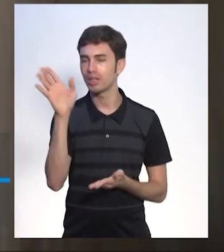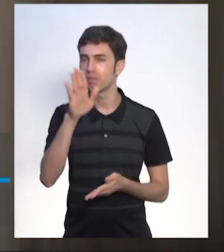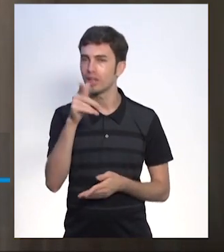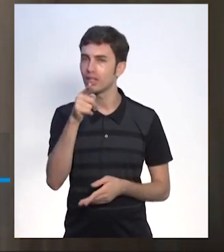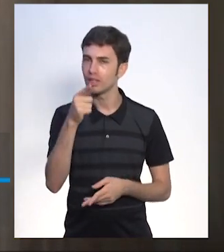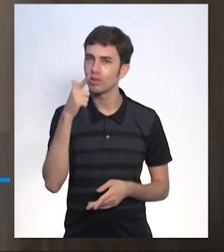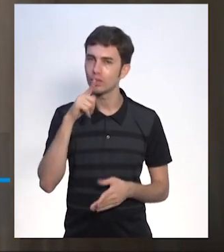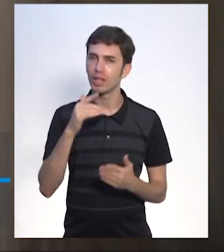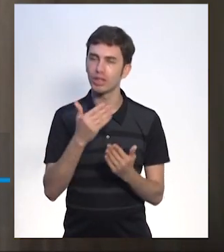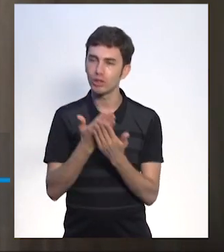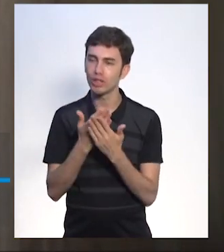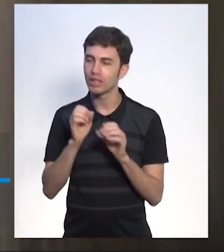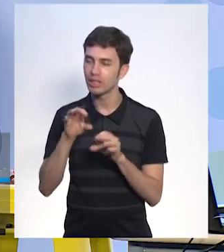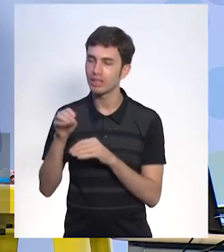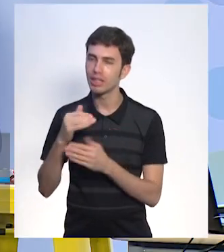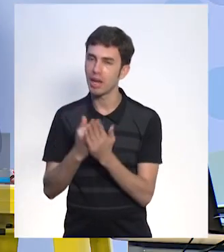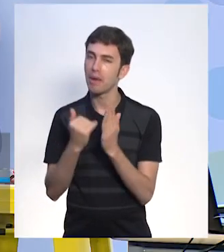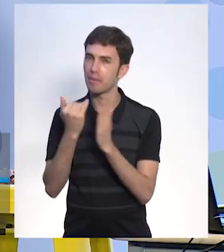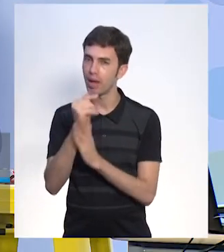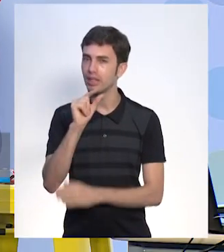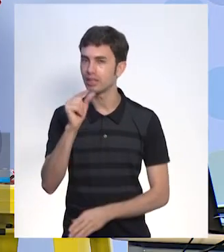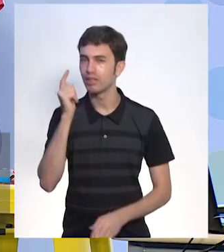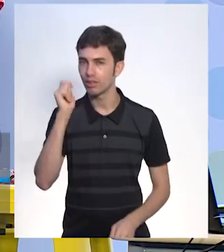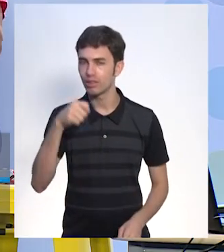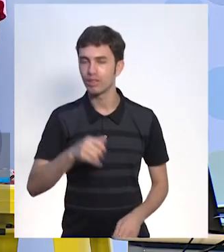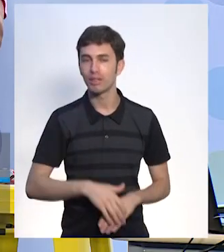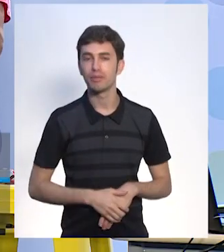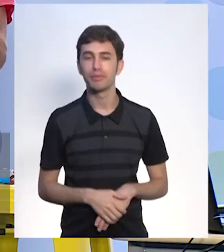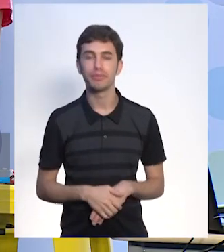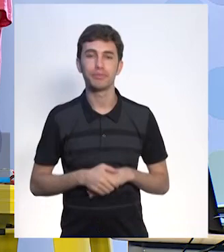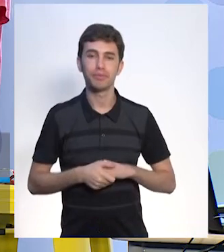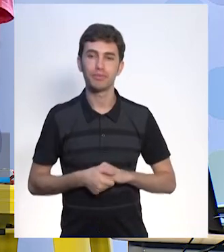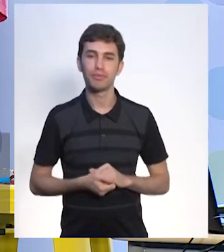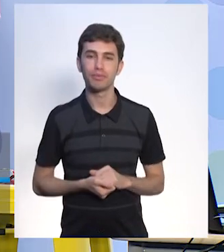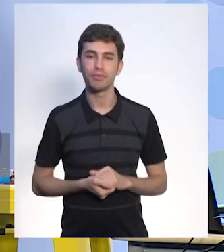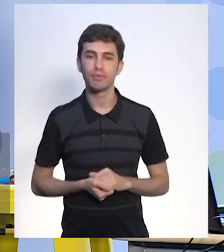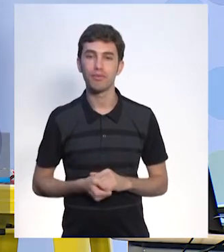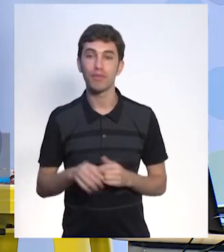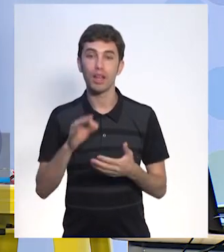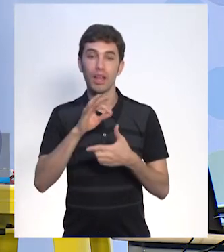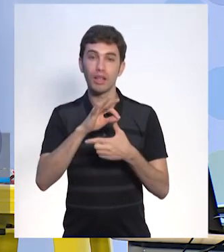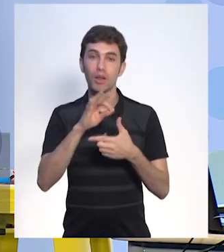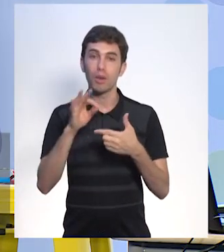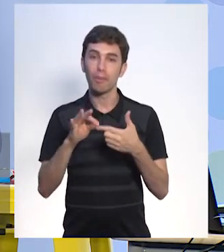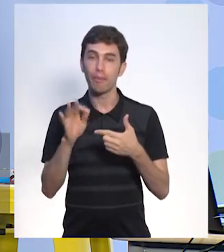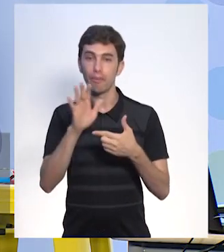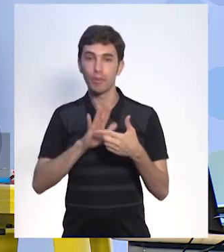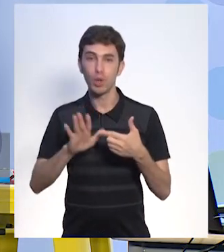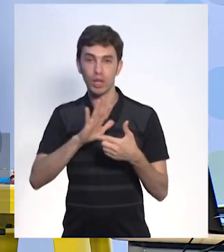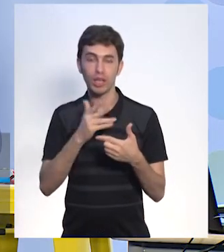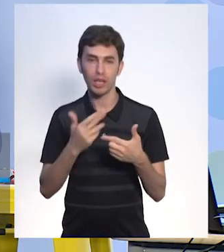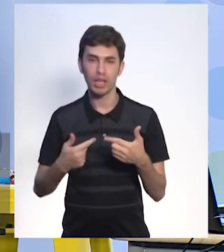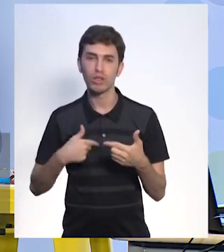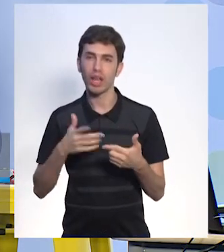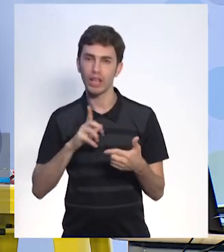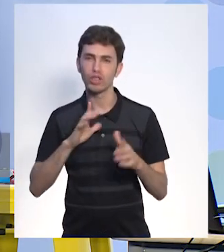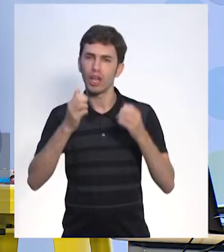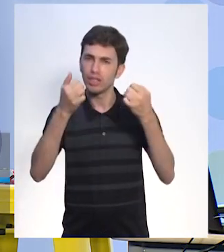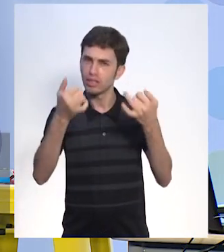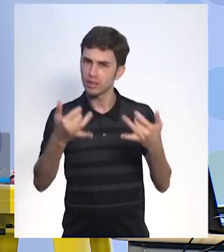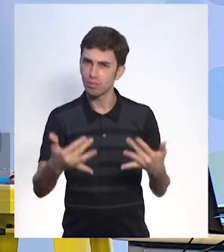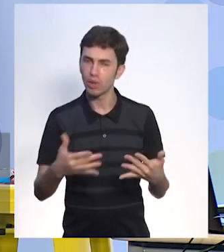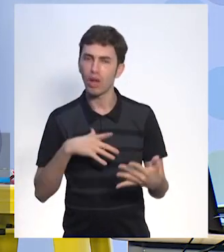verdade. Vamos definir polígono, se bem que o pessoal com certeza já tem essa definição. E aí cada um carrega a sua particularidade na